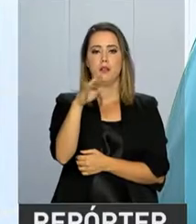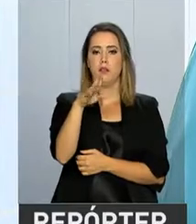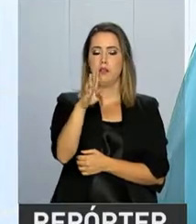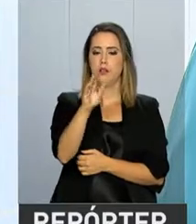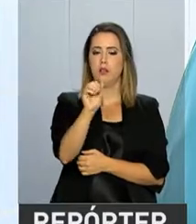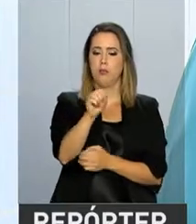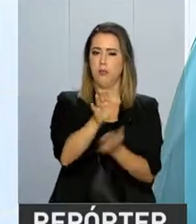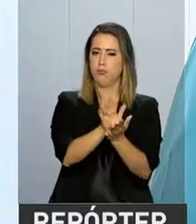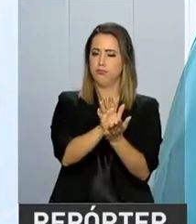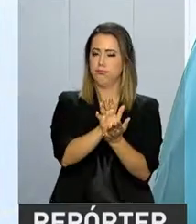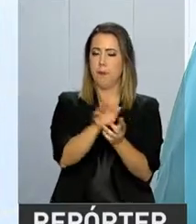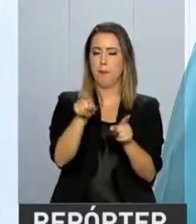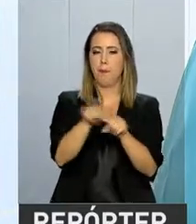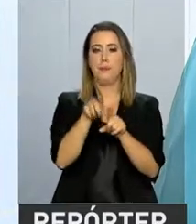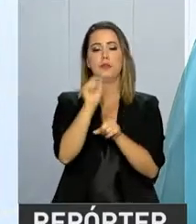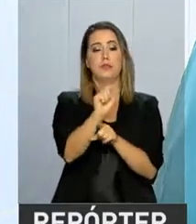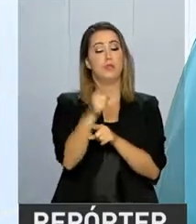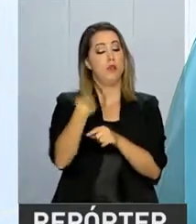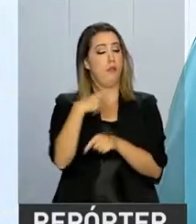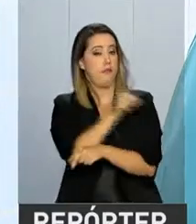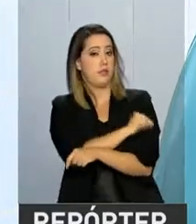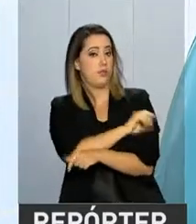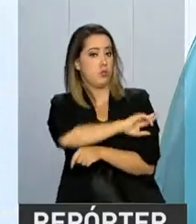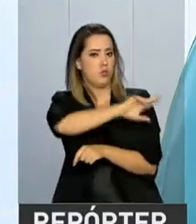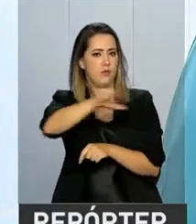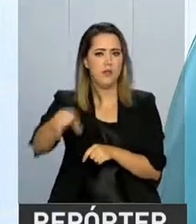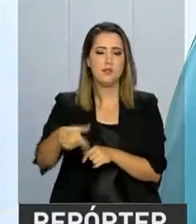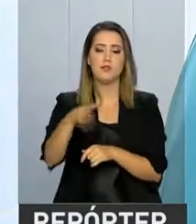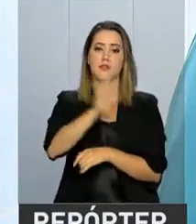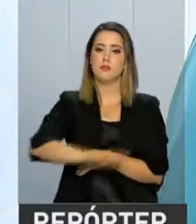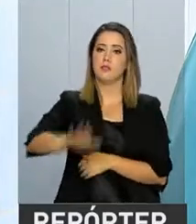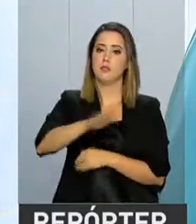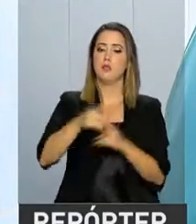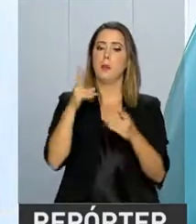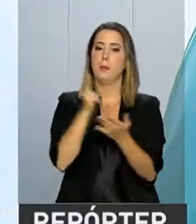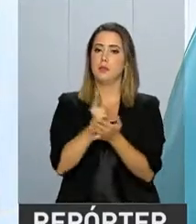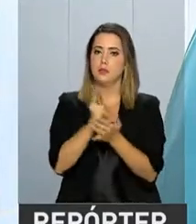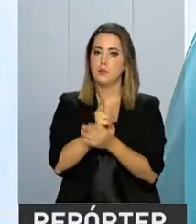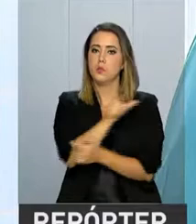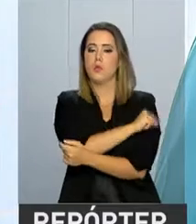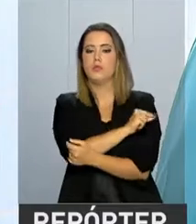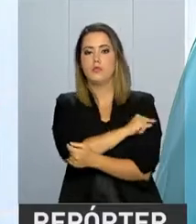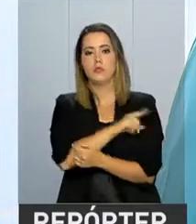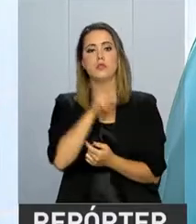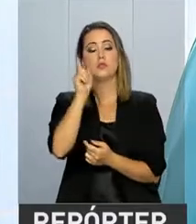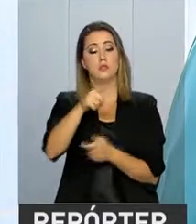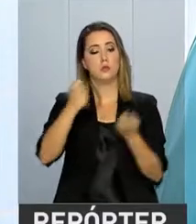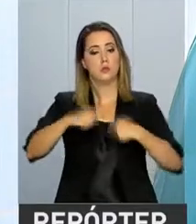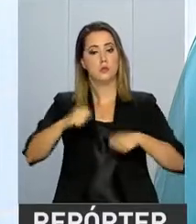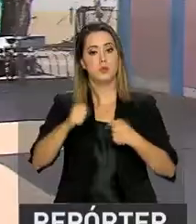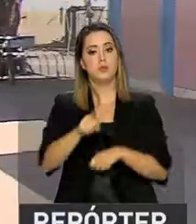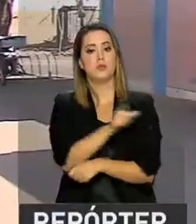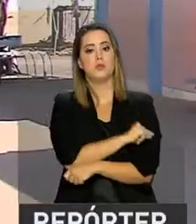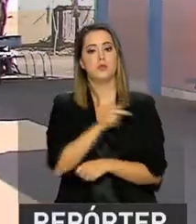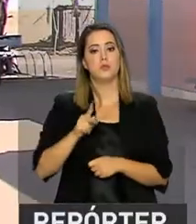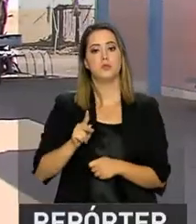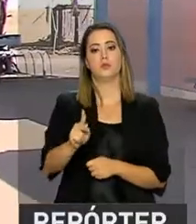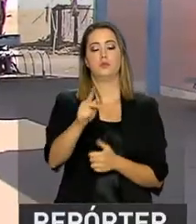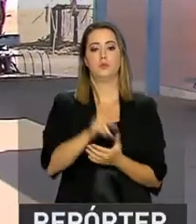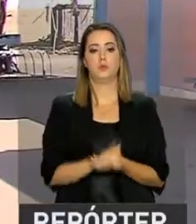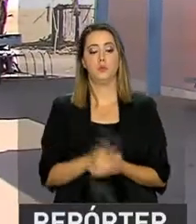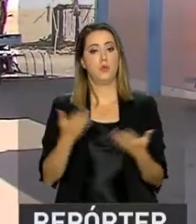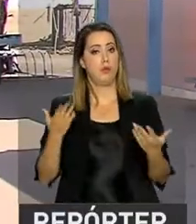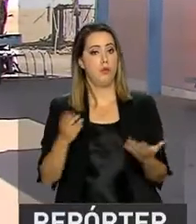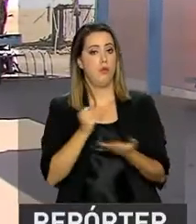com a vacinação em massa das crianças. Mesmo com a erradicação da doença, a vacina continua obrigatória no país. A vacina